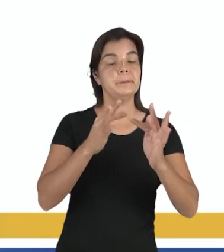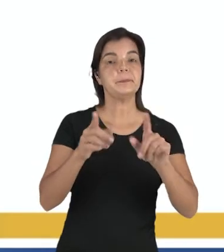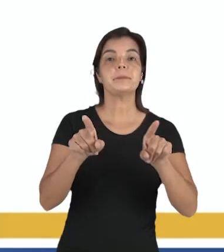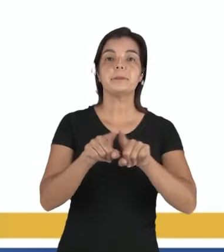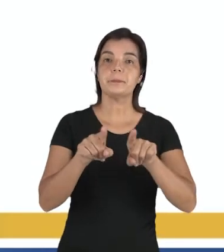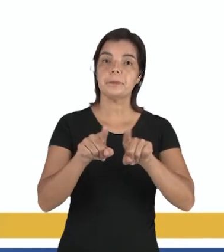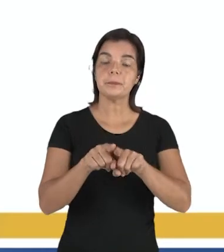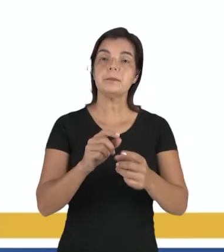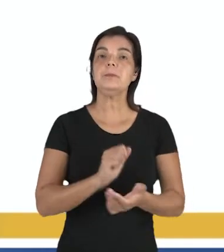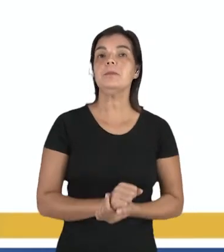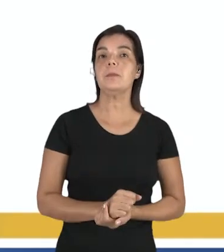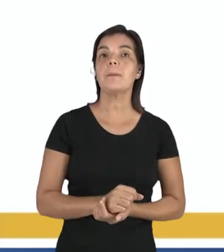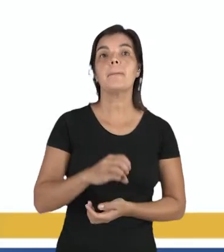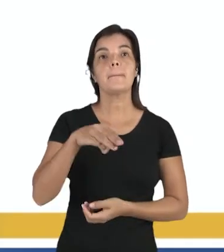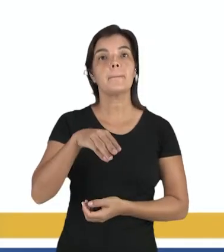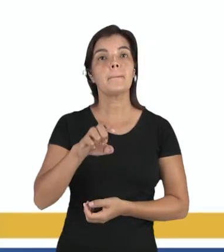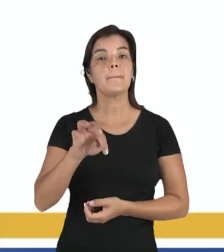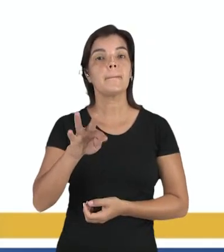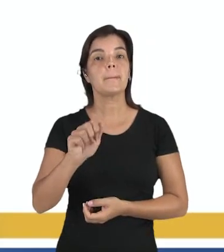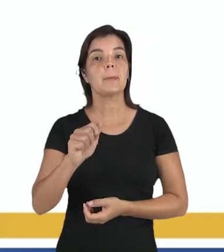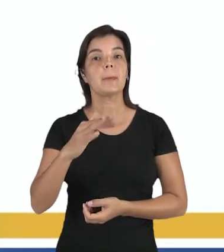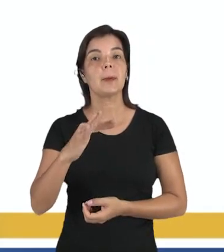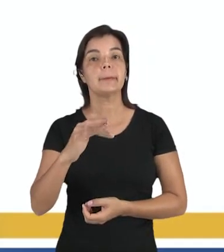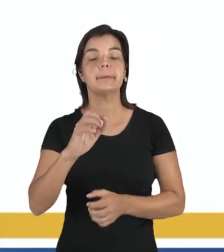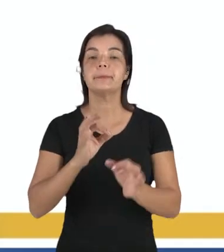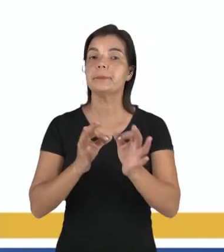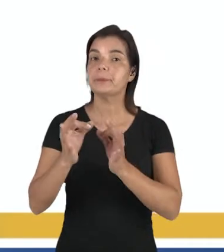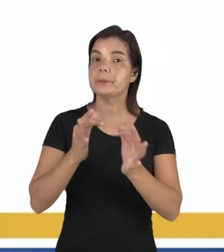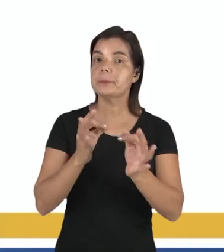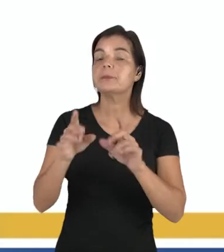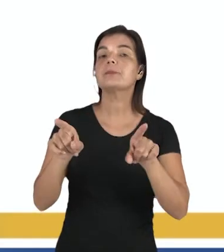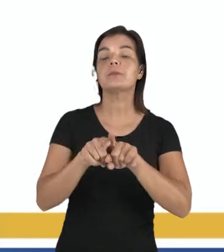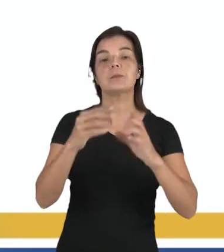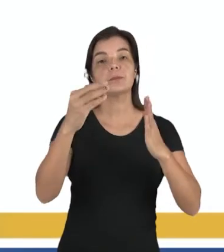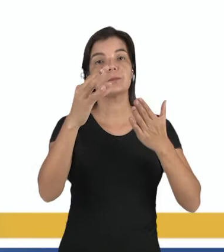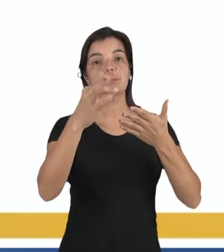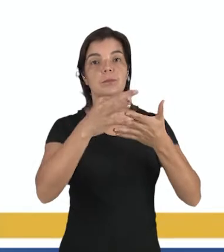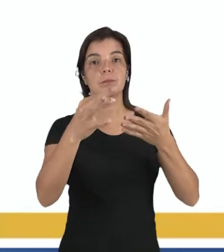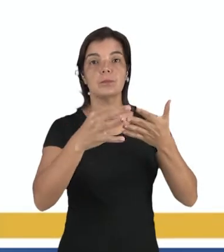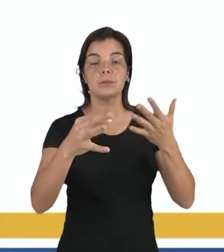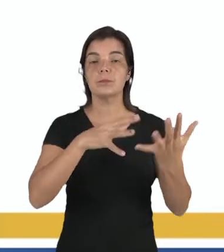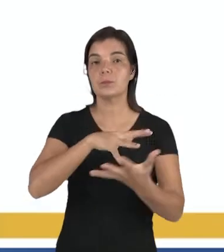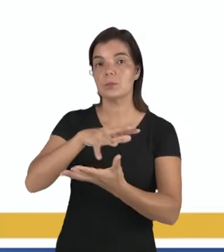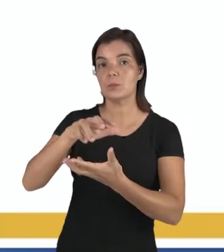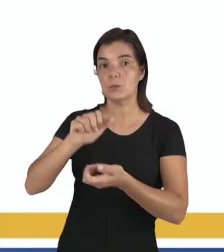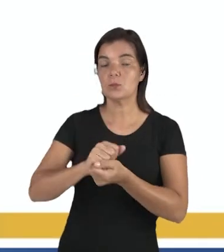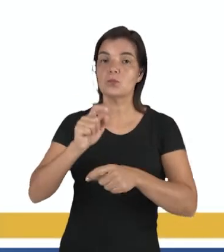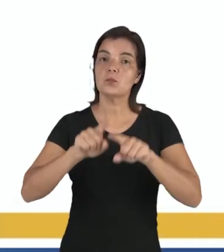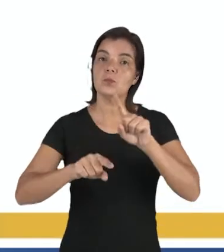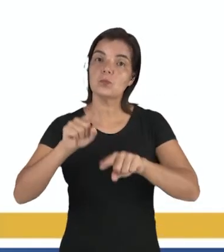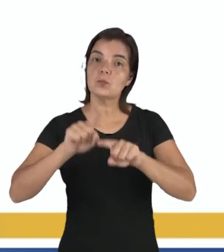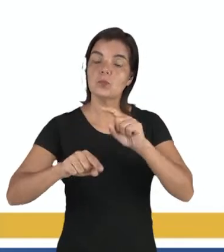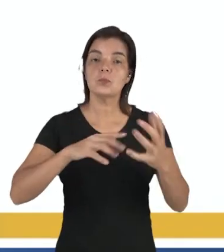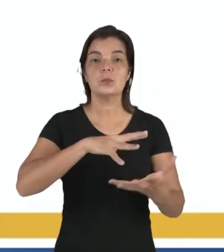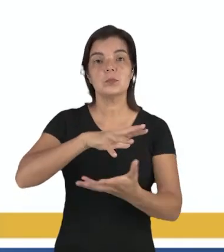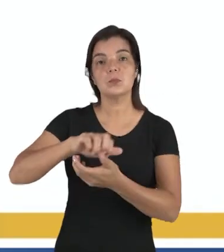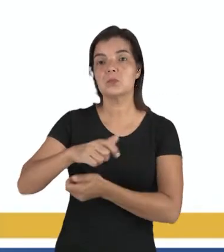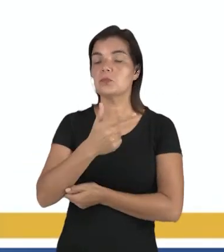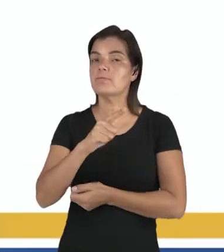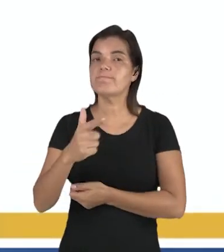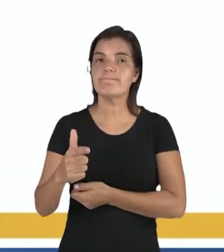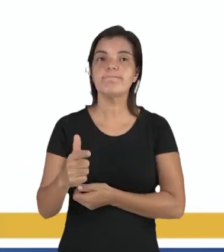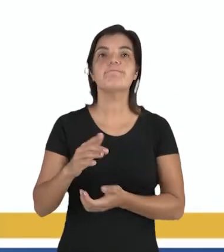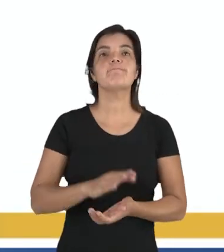com a metafísica, ele estabelece os critérios de classificação entre o mundo material e o mundo